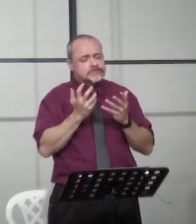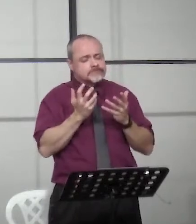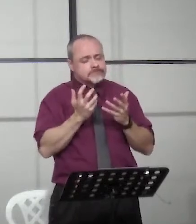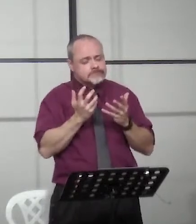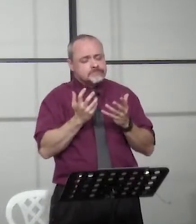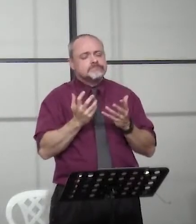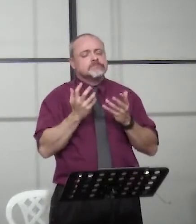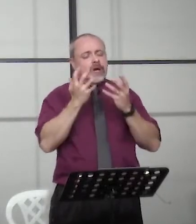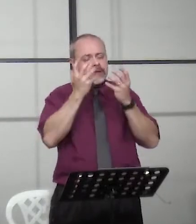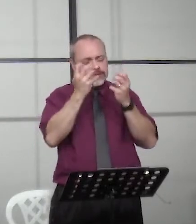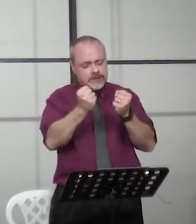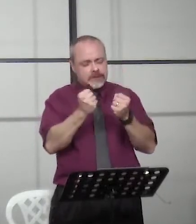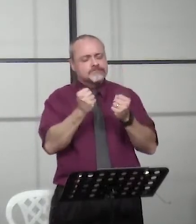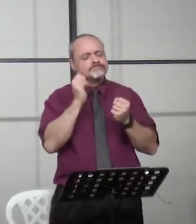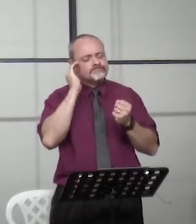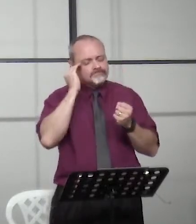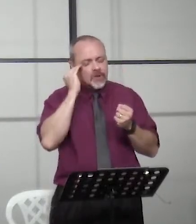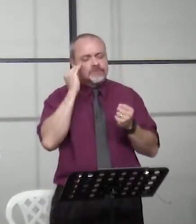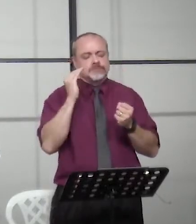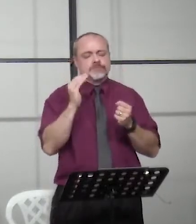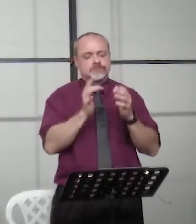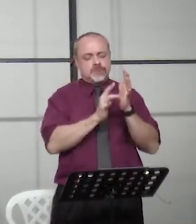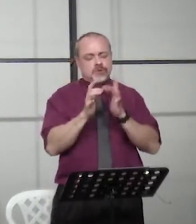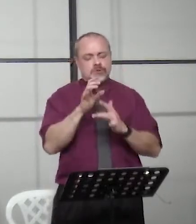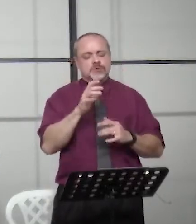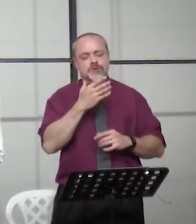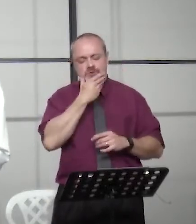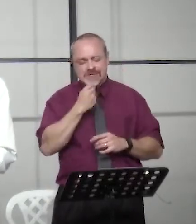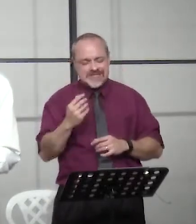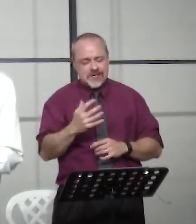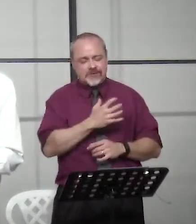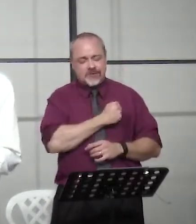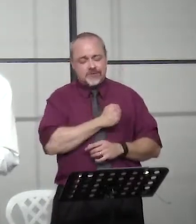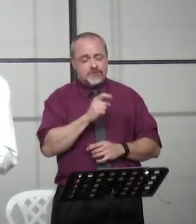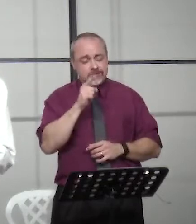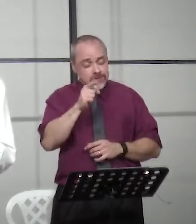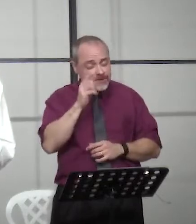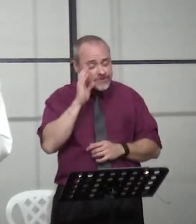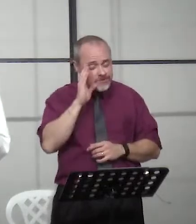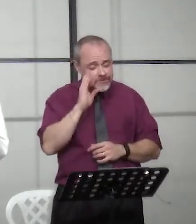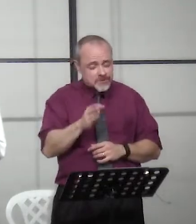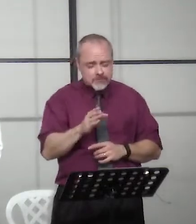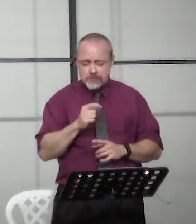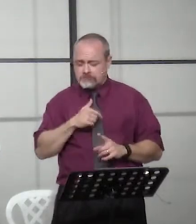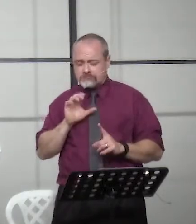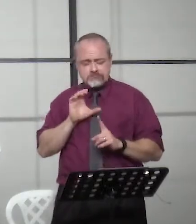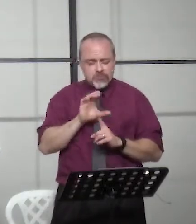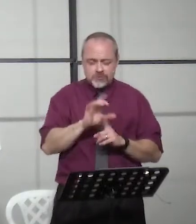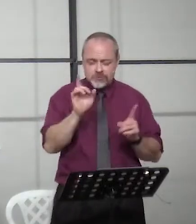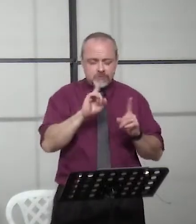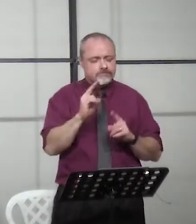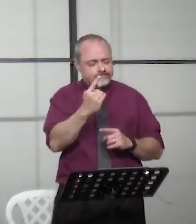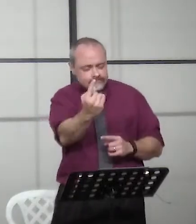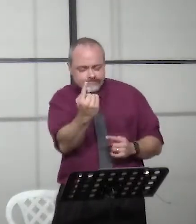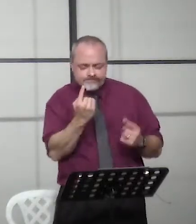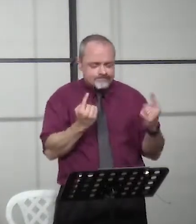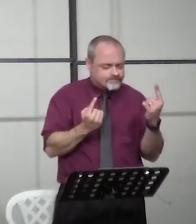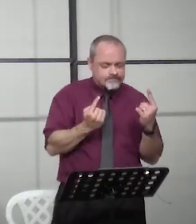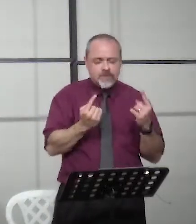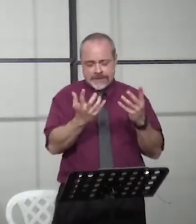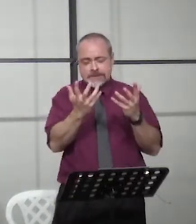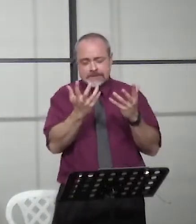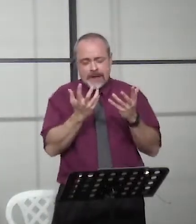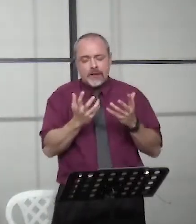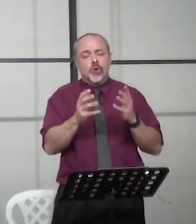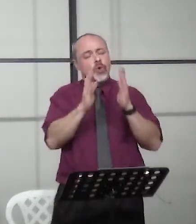em Jesus Cristo como meu Salvador. Se isso é você hoje à noite, eu não vou chamar você para frente, mas eu gostaria de orar